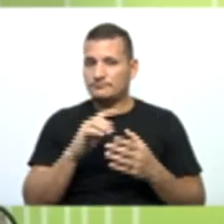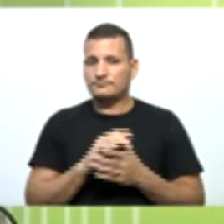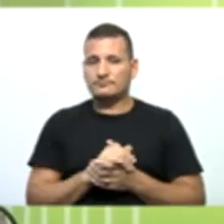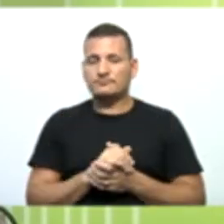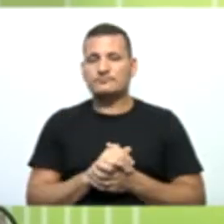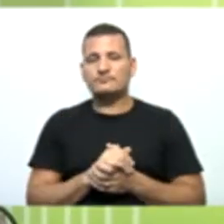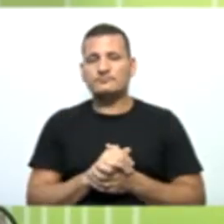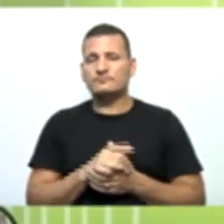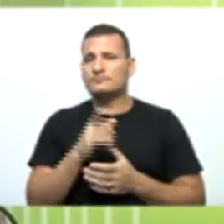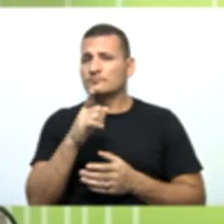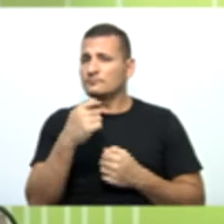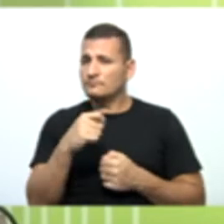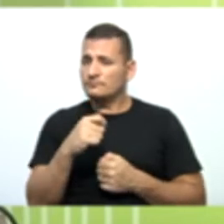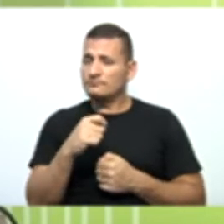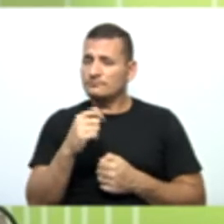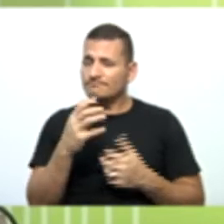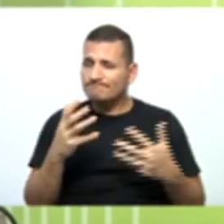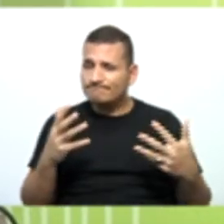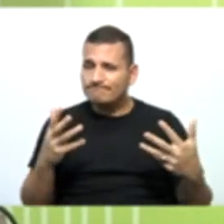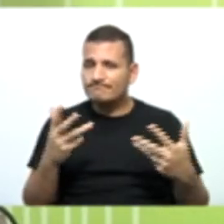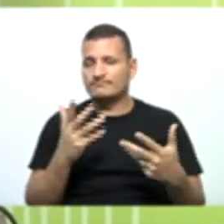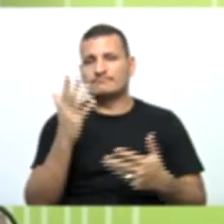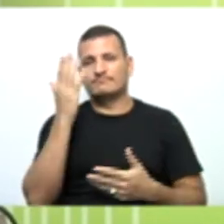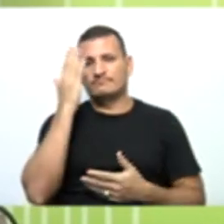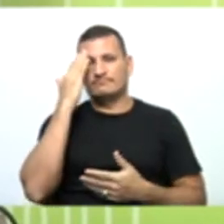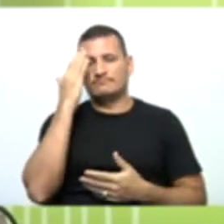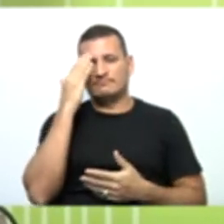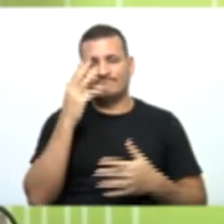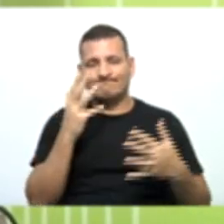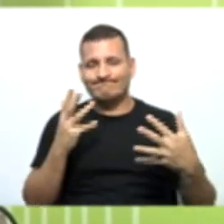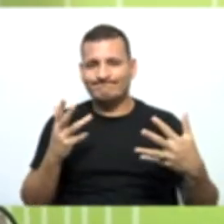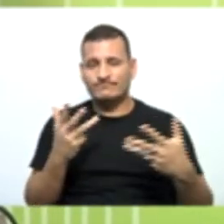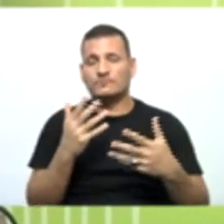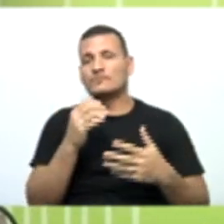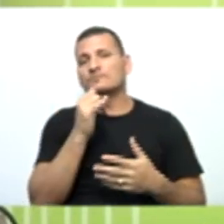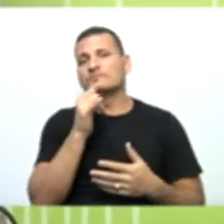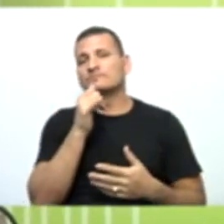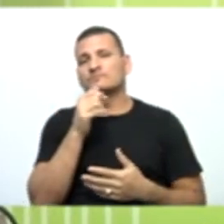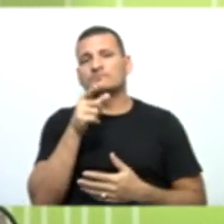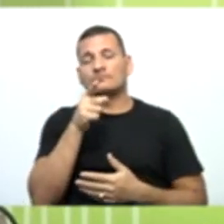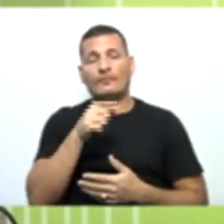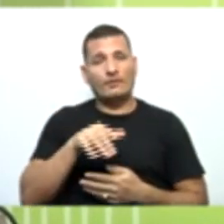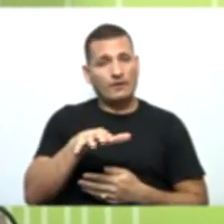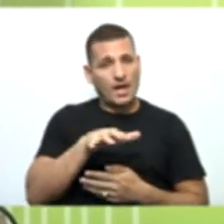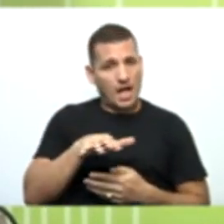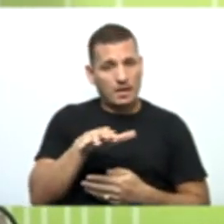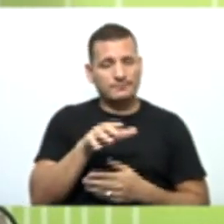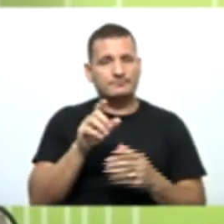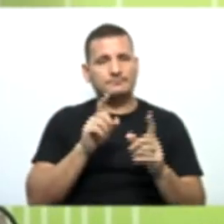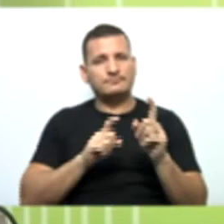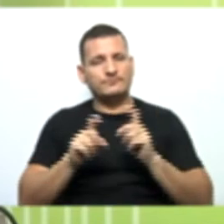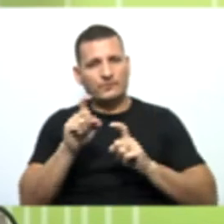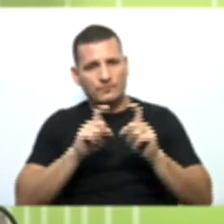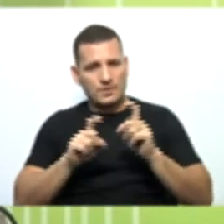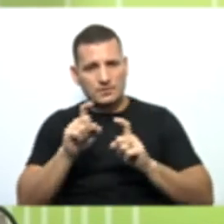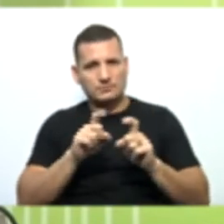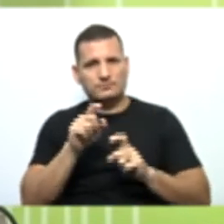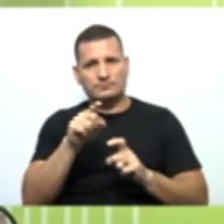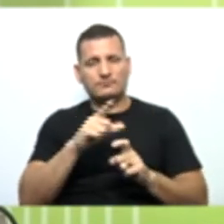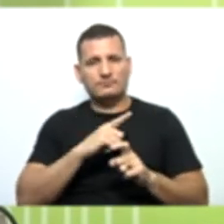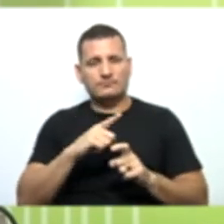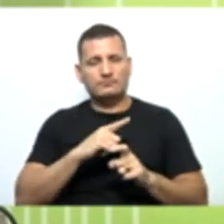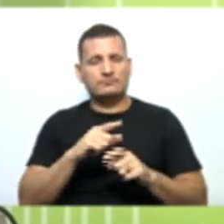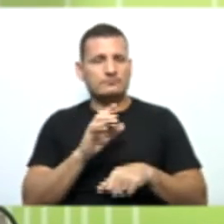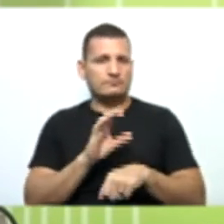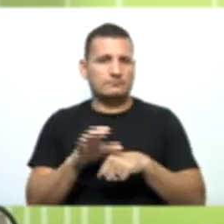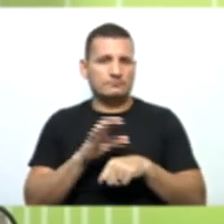que ter esse domínio. Quando fala assim, ó, você da área de informática, você está num curso de